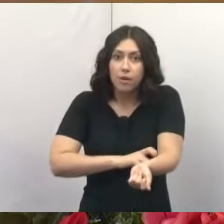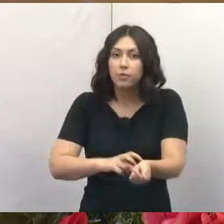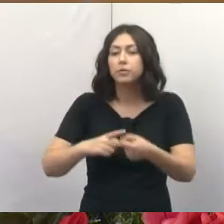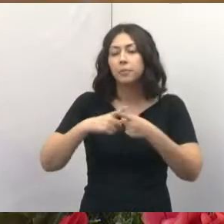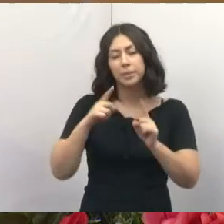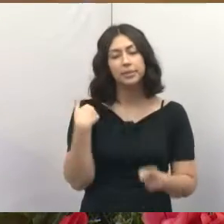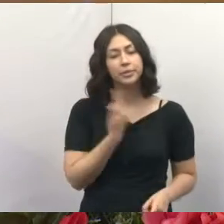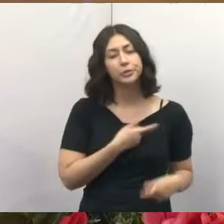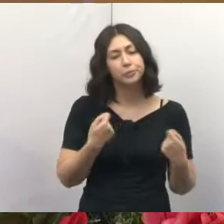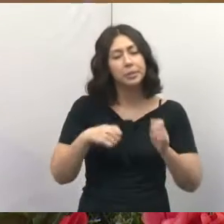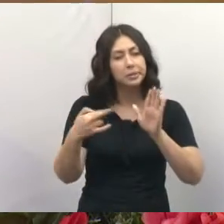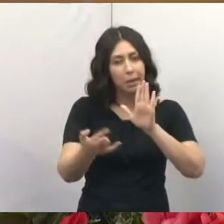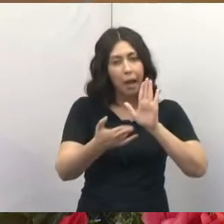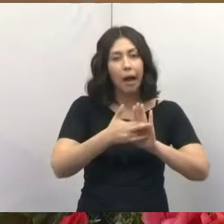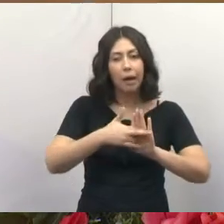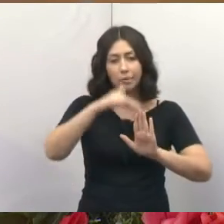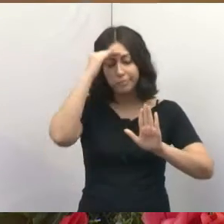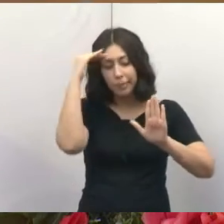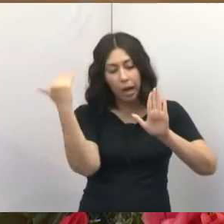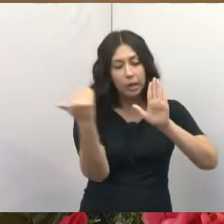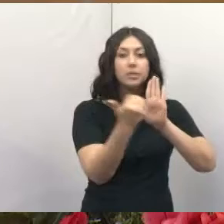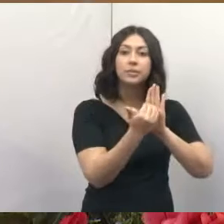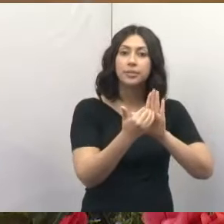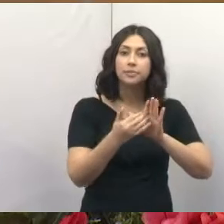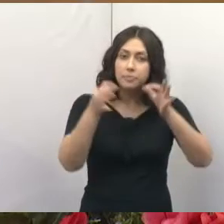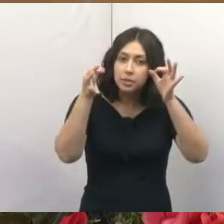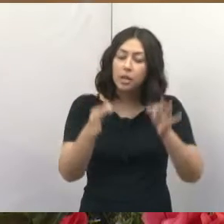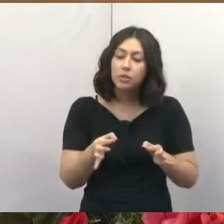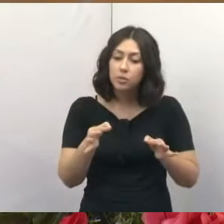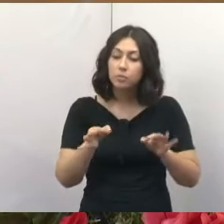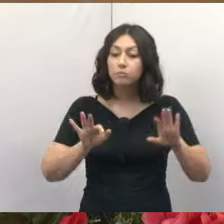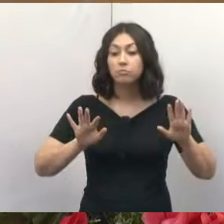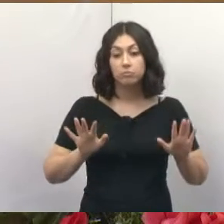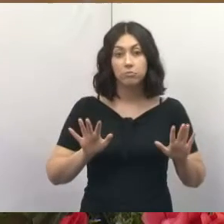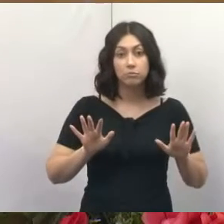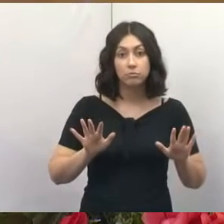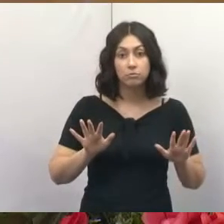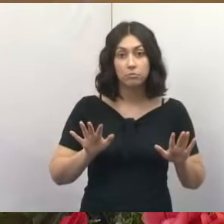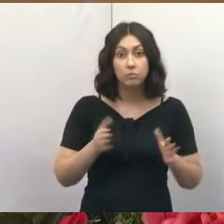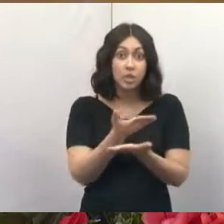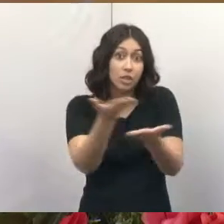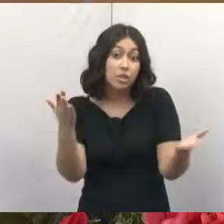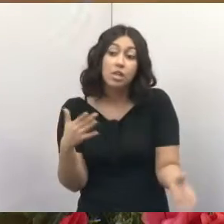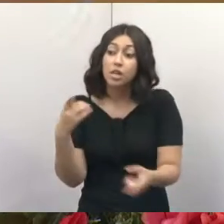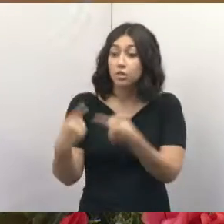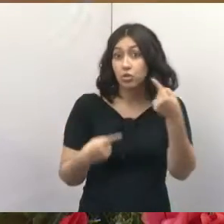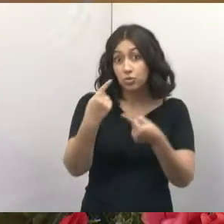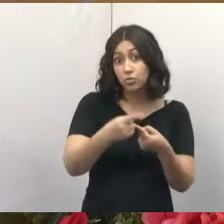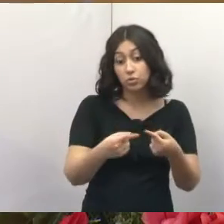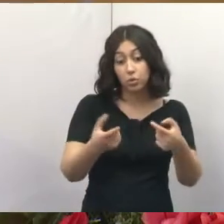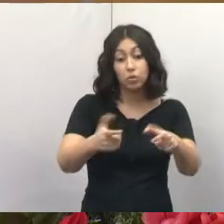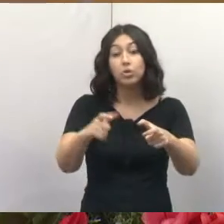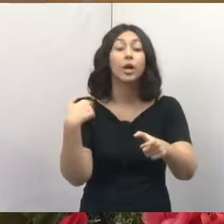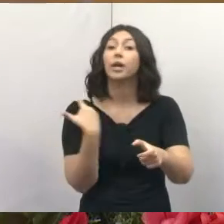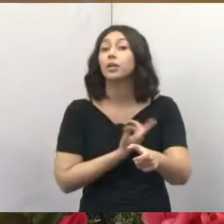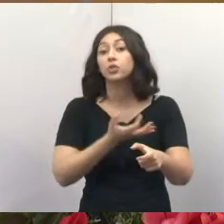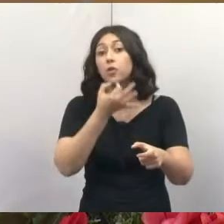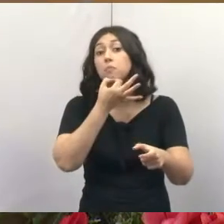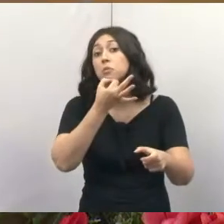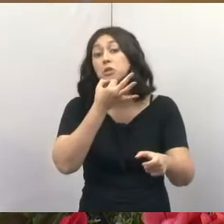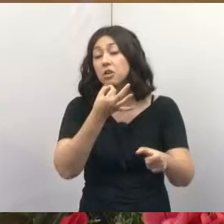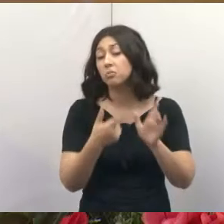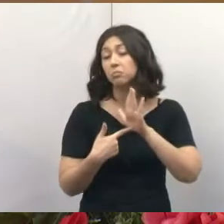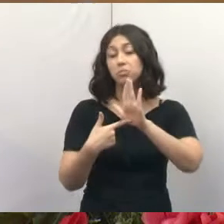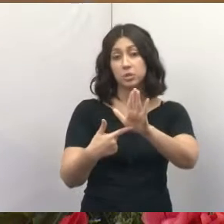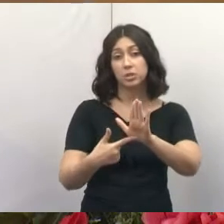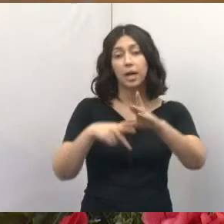gente tem que seguir o regimento, tem que seguir o que tem que ser, e essa é onde você discute. Aqui é o nosso campo de dizer o que você é a favor ou